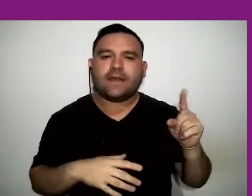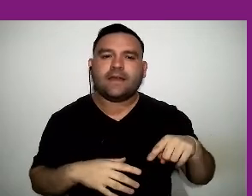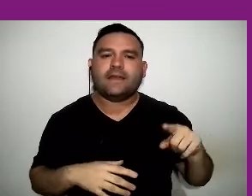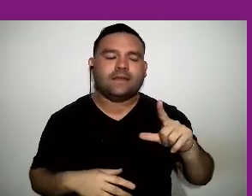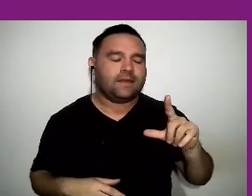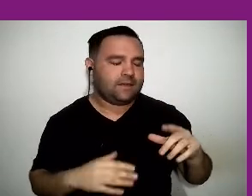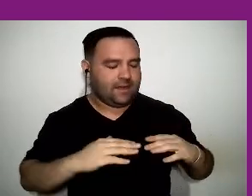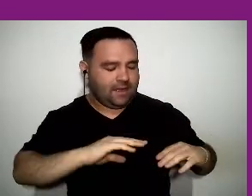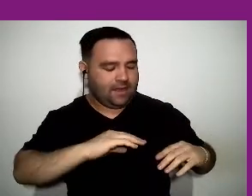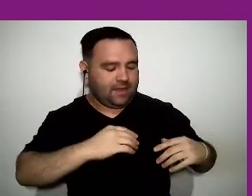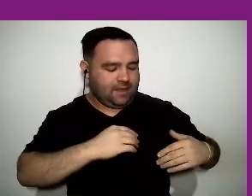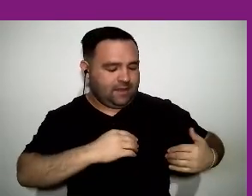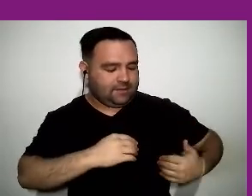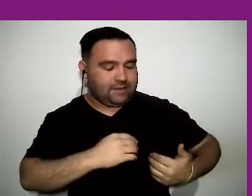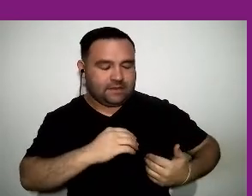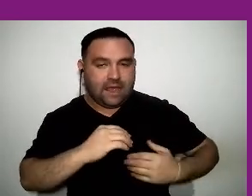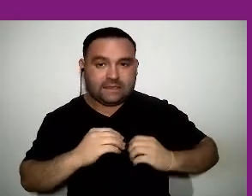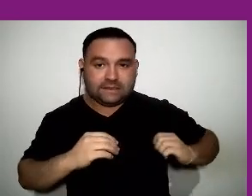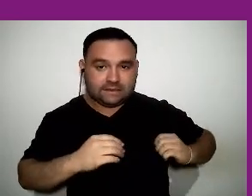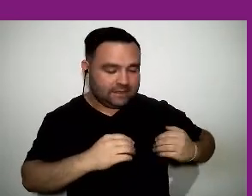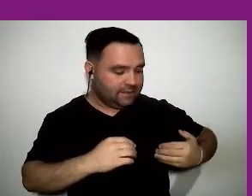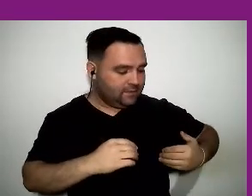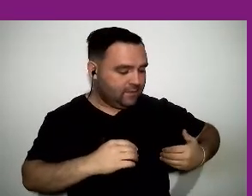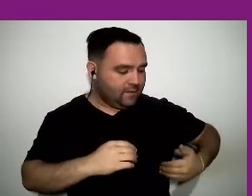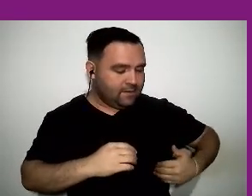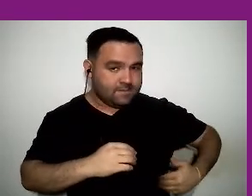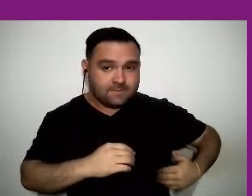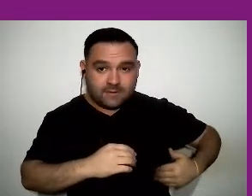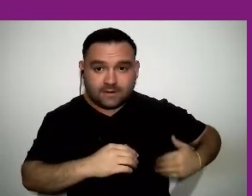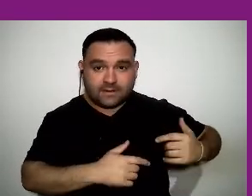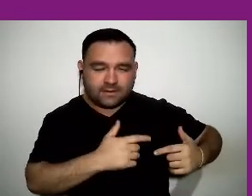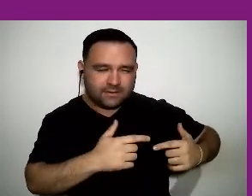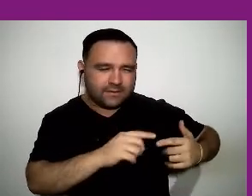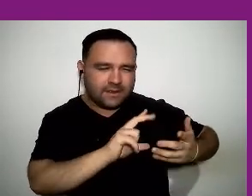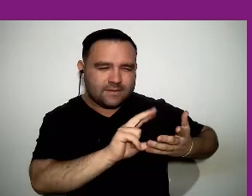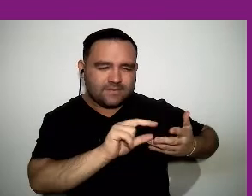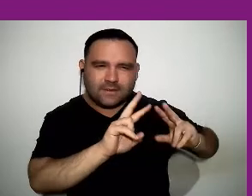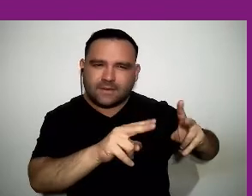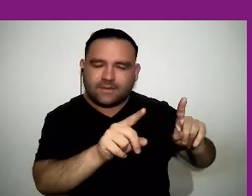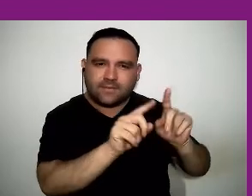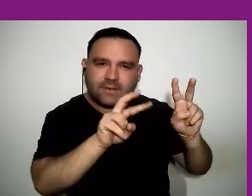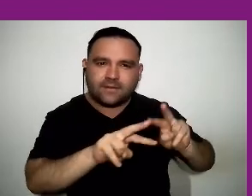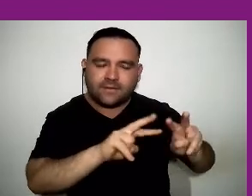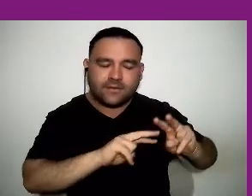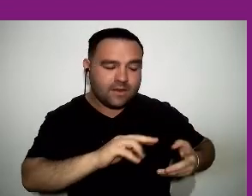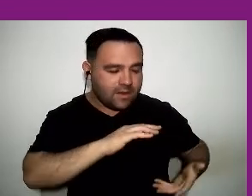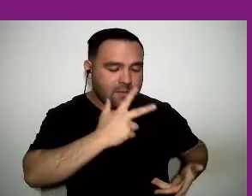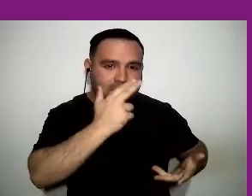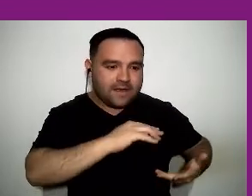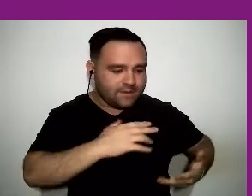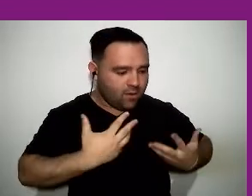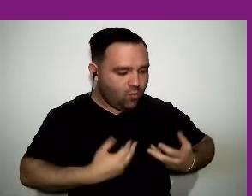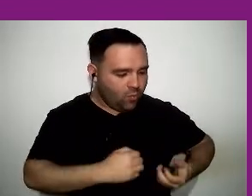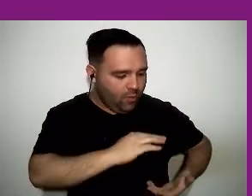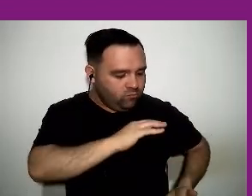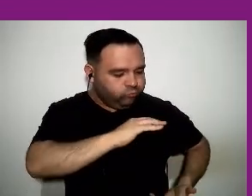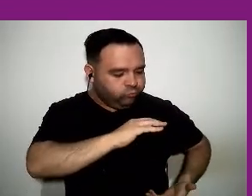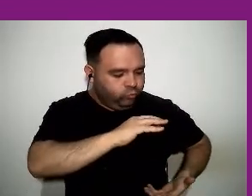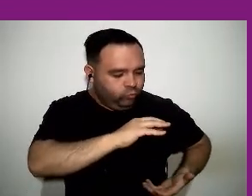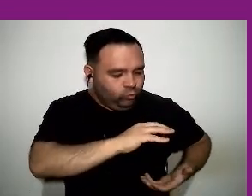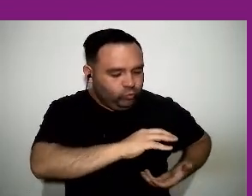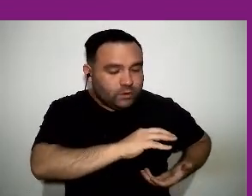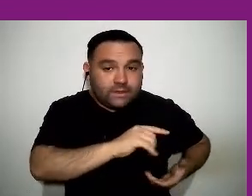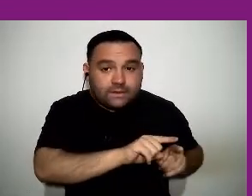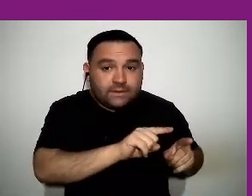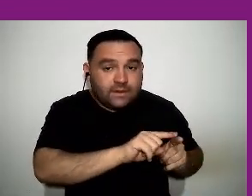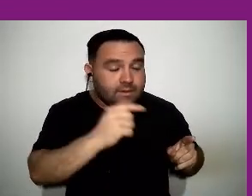lobo pulmonar inferior esquerdo, que a gente sempre viu nos trabalhos, colapsa, o pulmão diminui de volume, e a gente vê nitidamente que